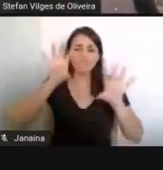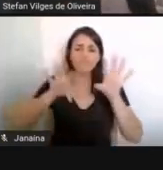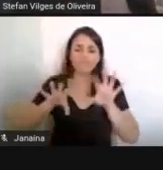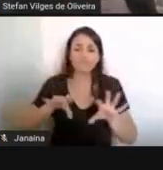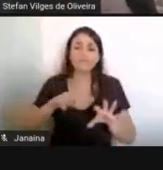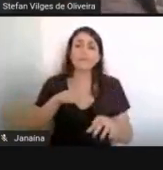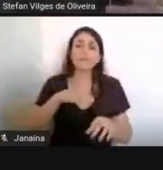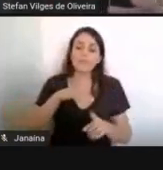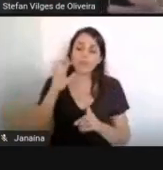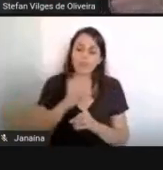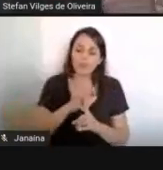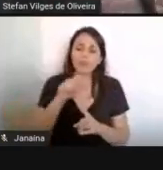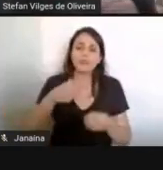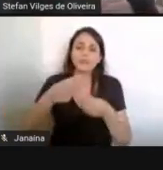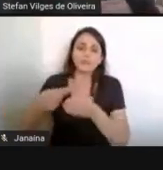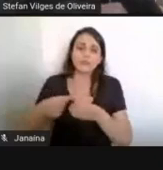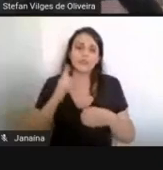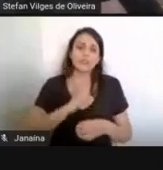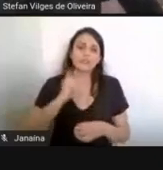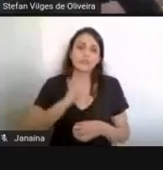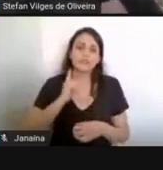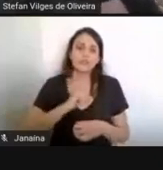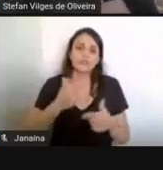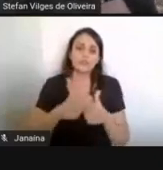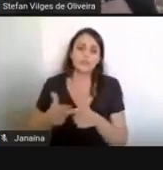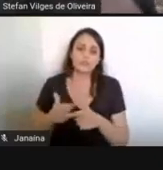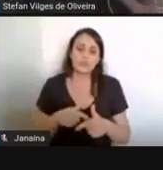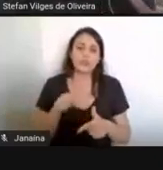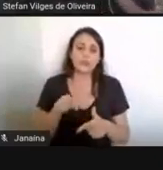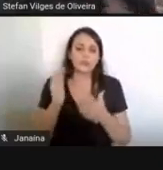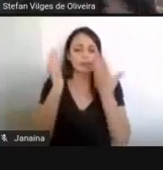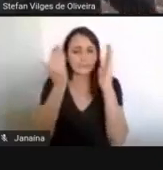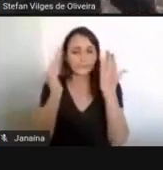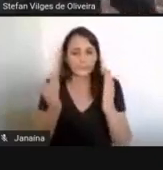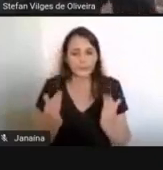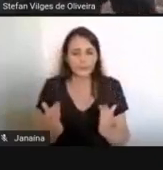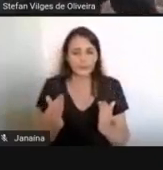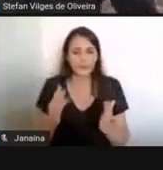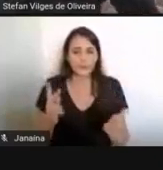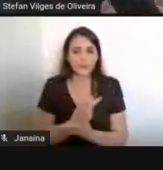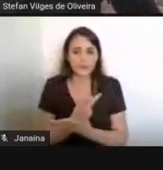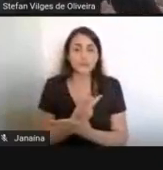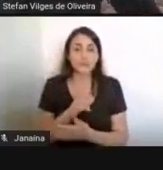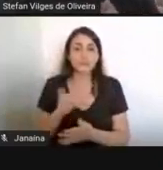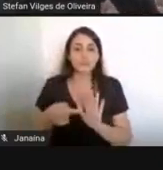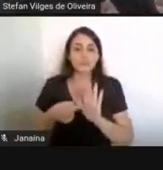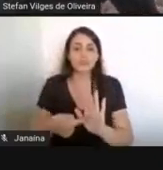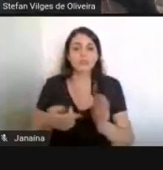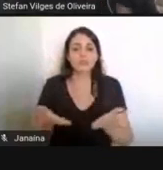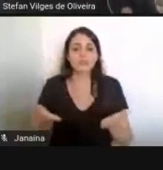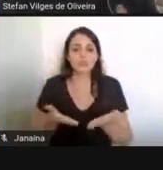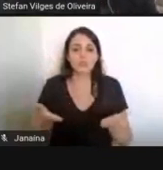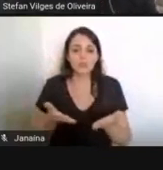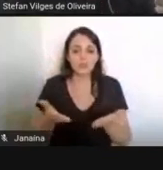os municípios mineiros, e dessa forma, essa análise que nós fizemos, que está sendo apresentada para vocês